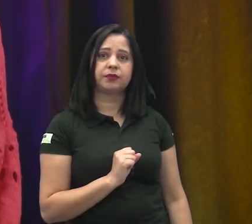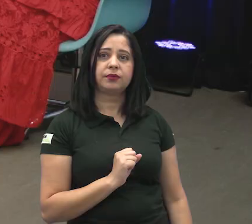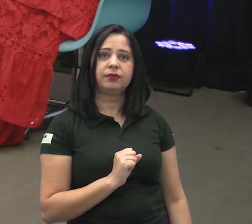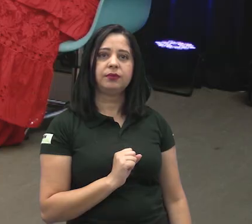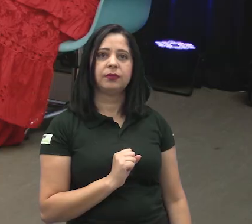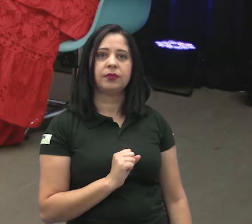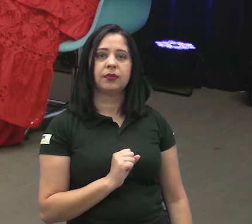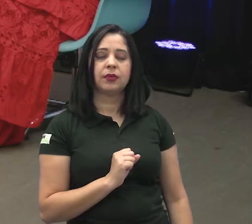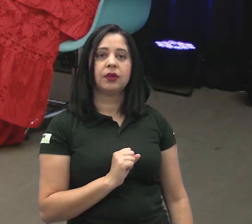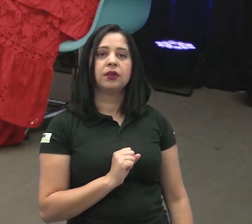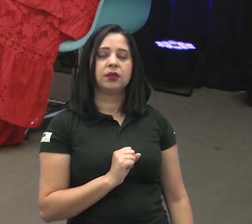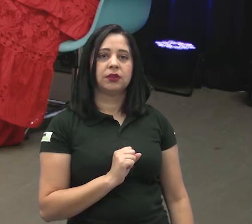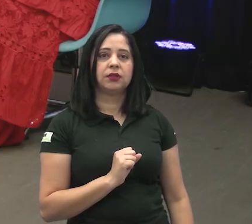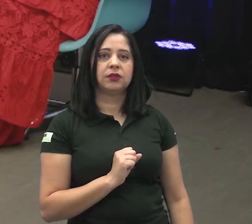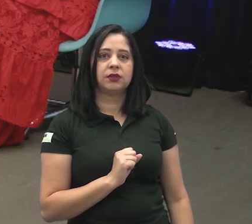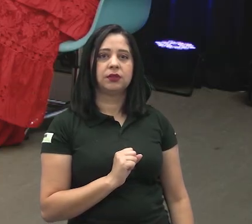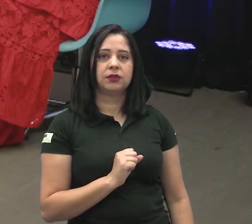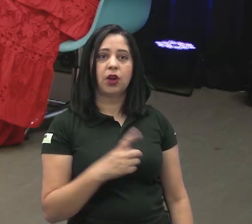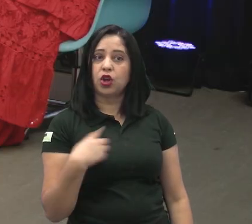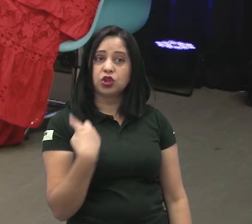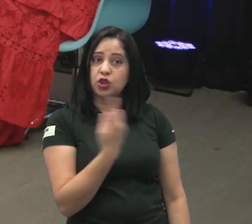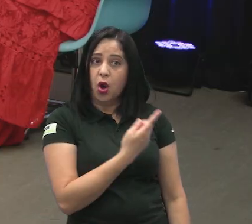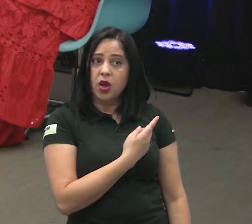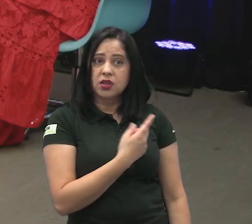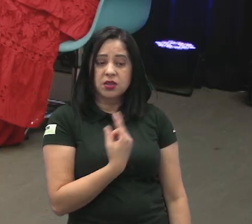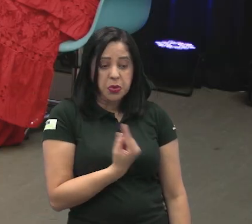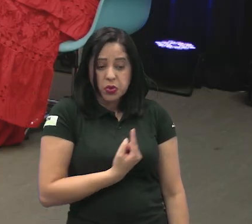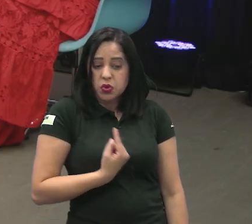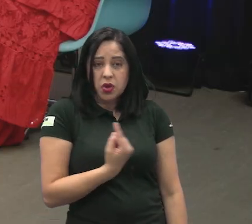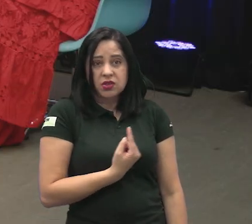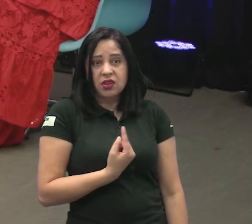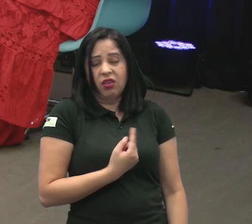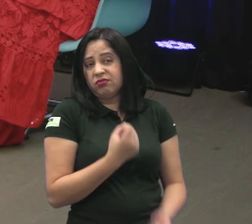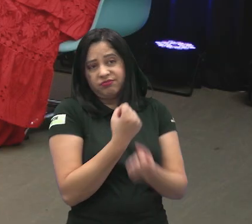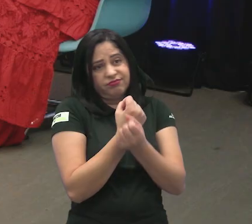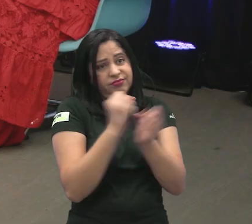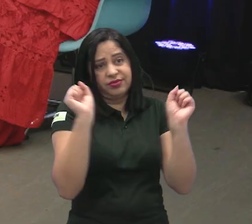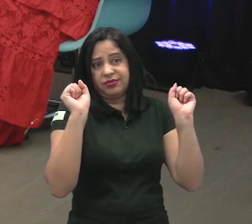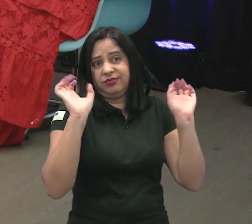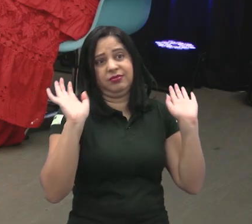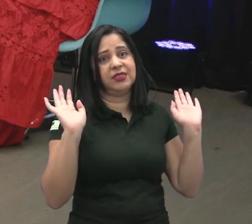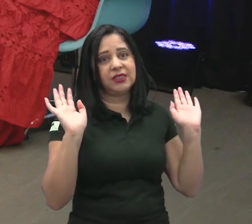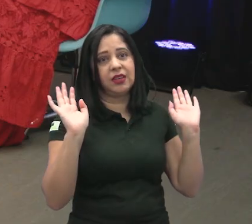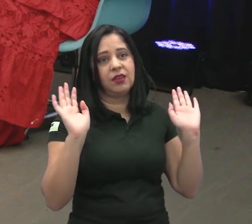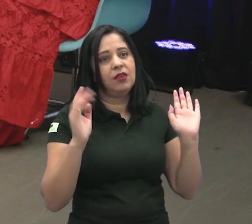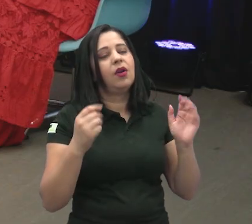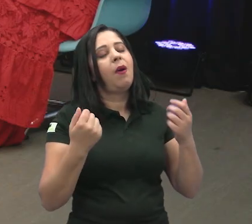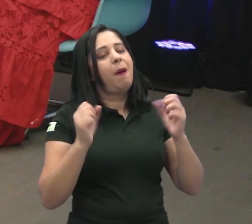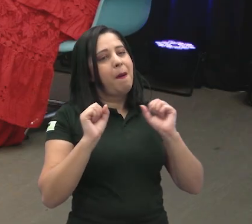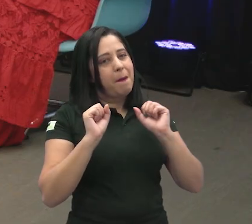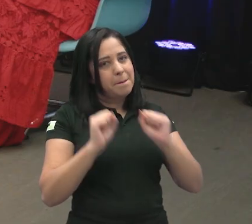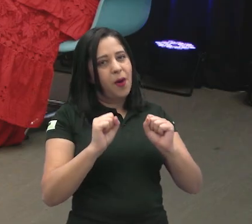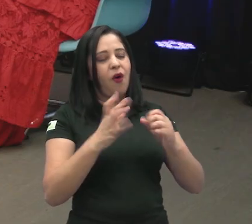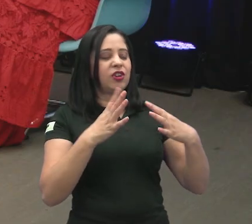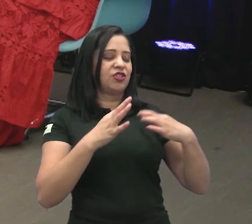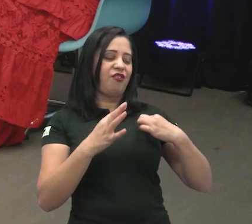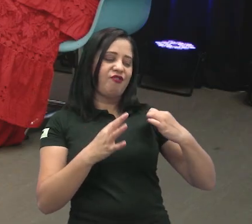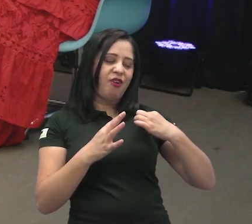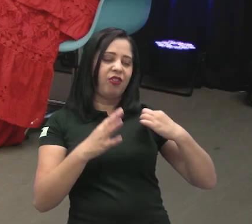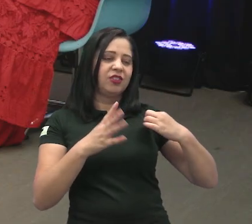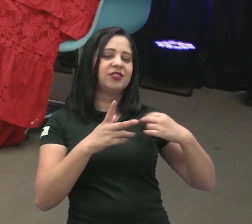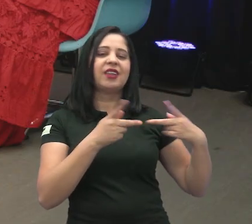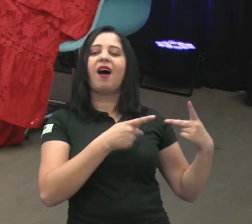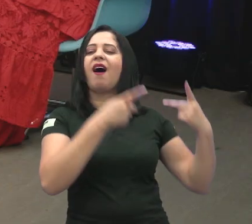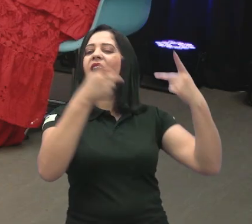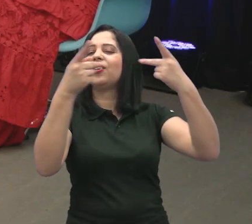Sim, exato, foi o que você falou. Acho que lembrar que a gente não caminha sozinho, né? Acho que a gente pode ajudar, né?